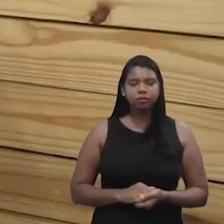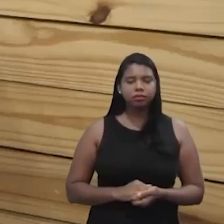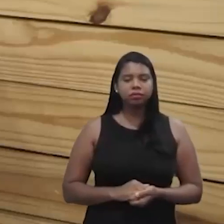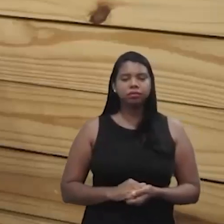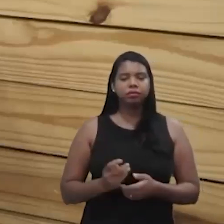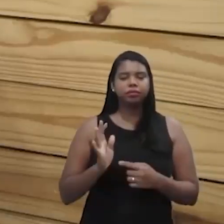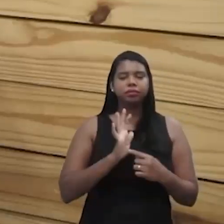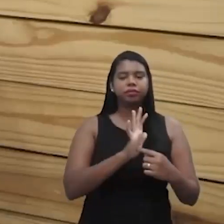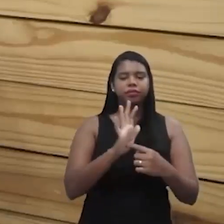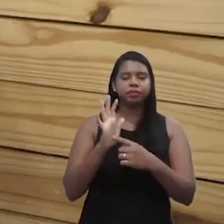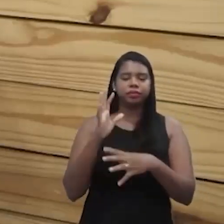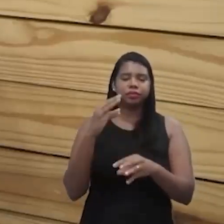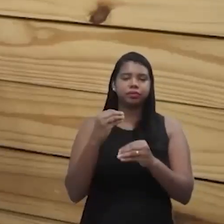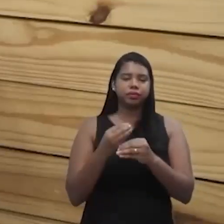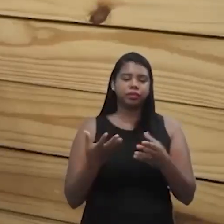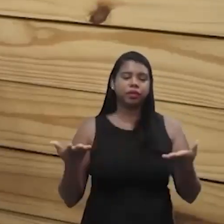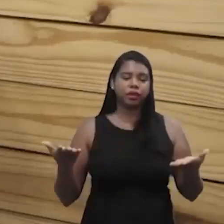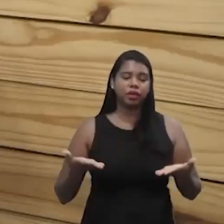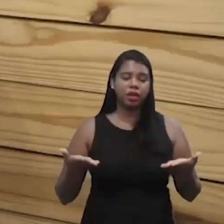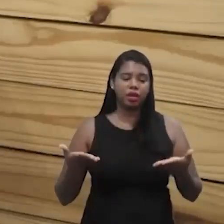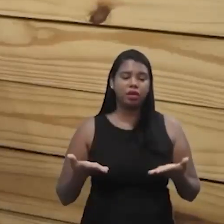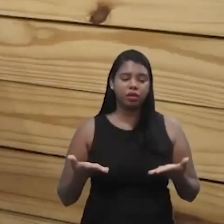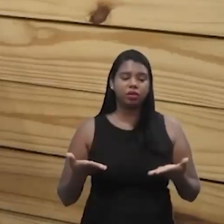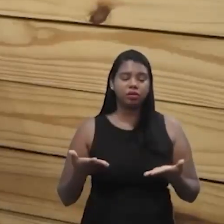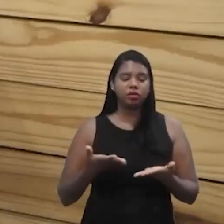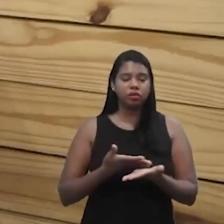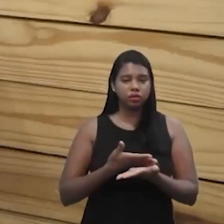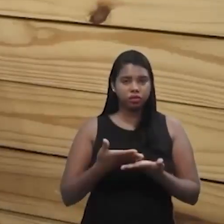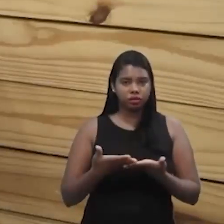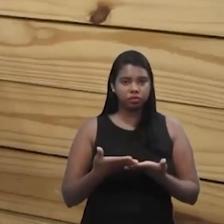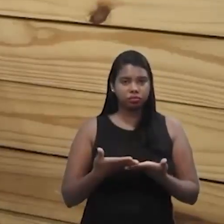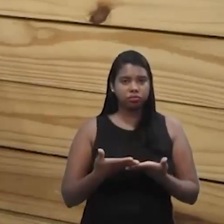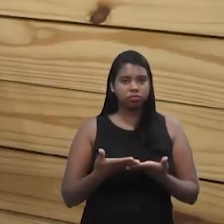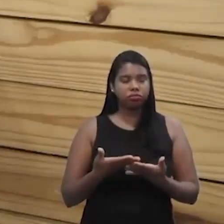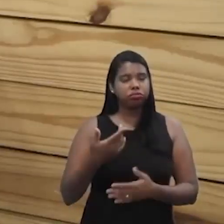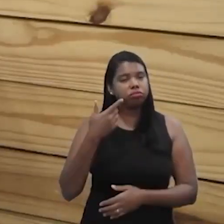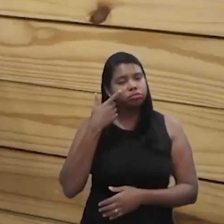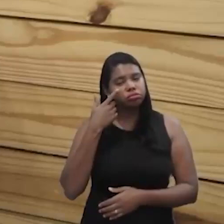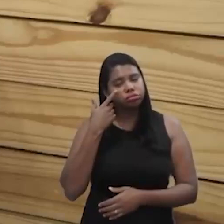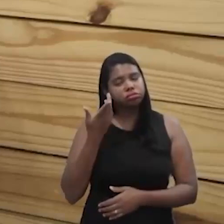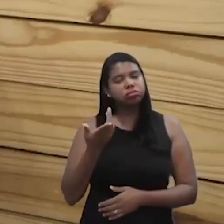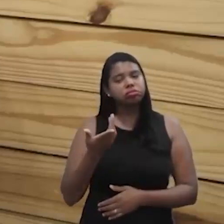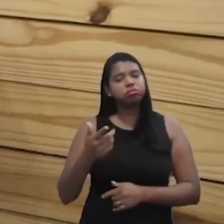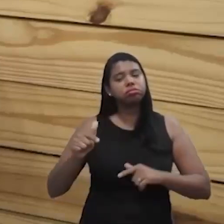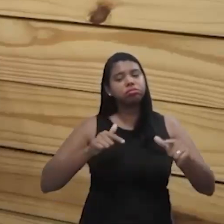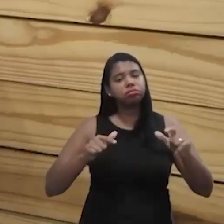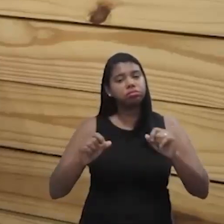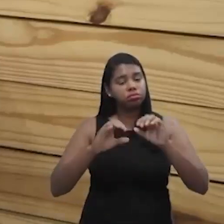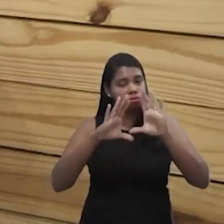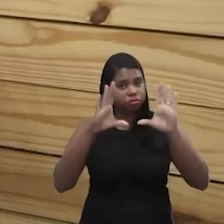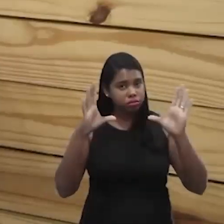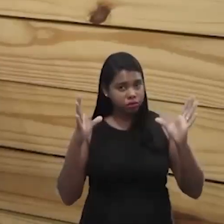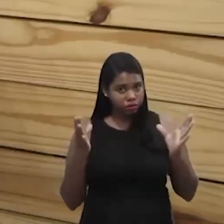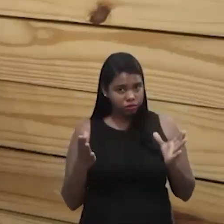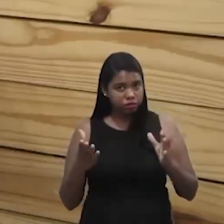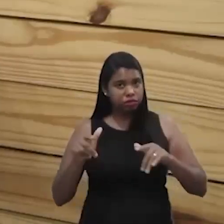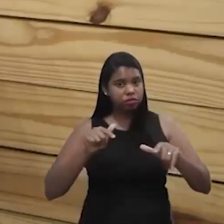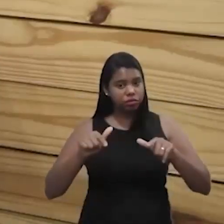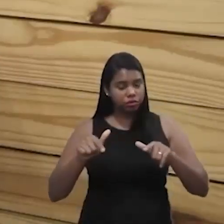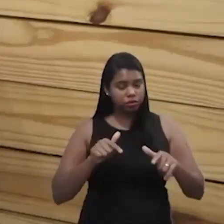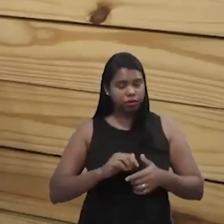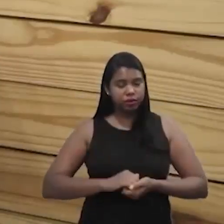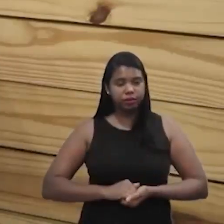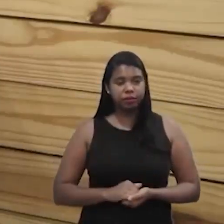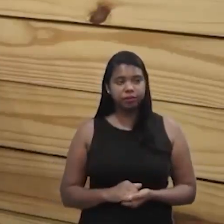simplório, digamos assim, mas que hoje ele já começa a ser visto como uma profissão muito clara dentro do mercado